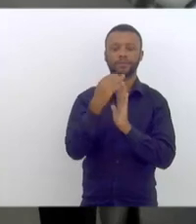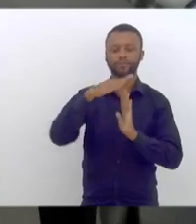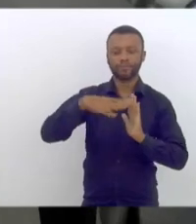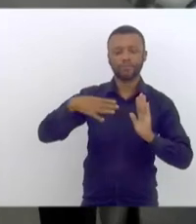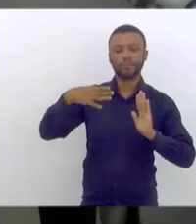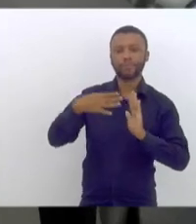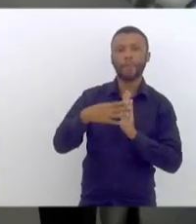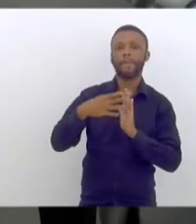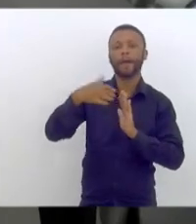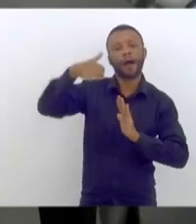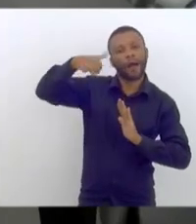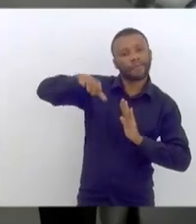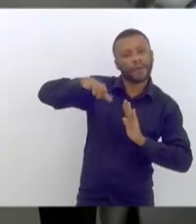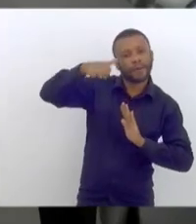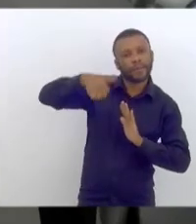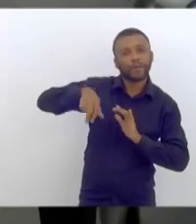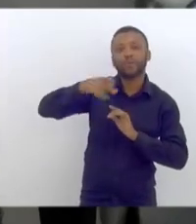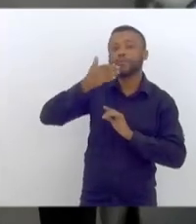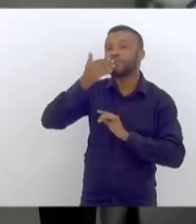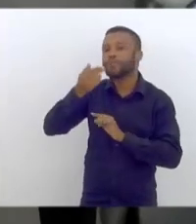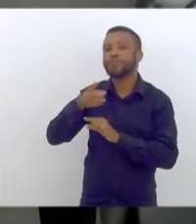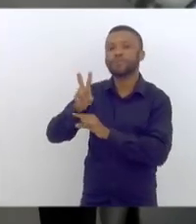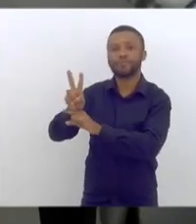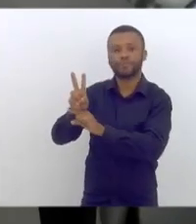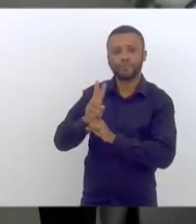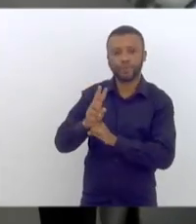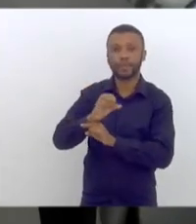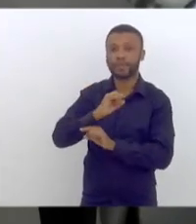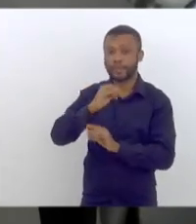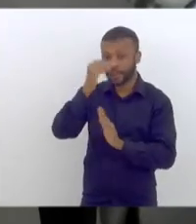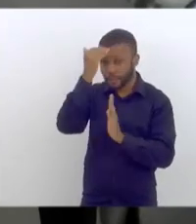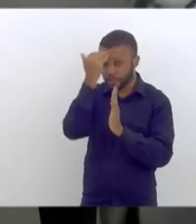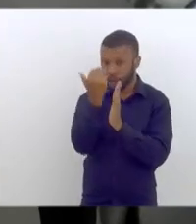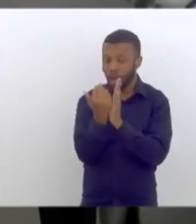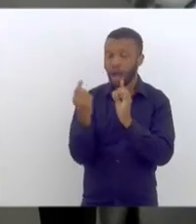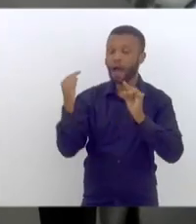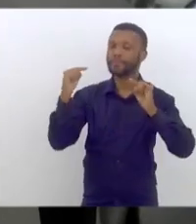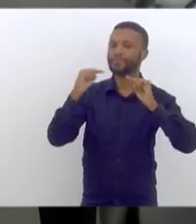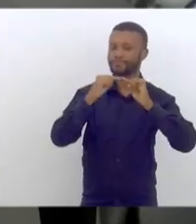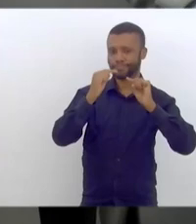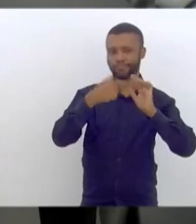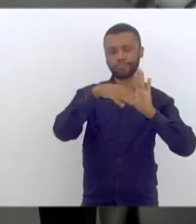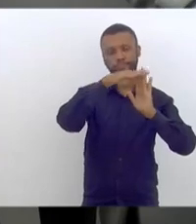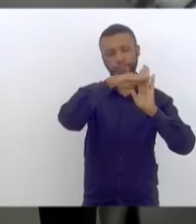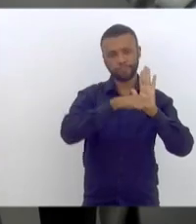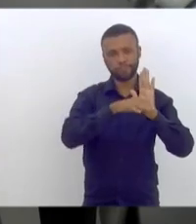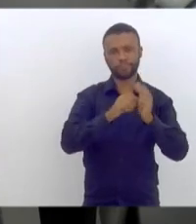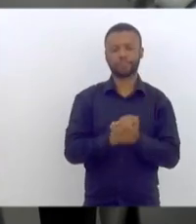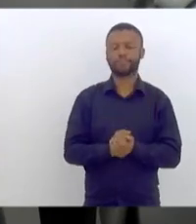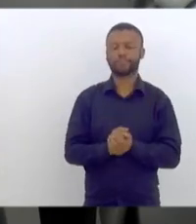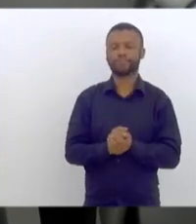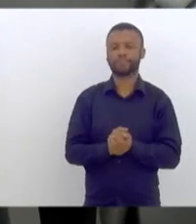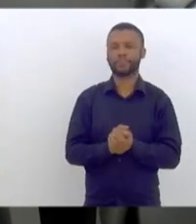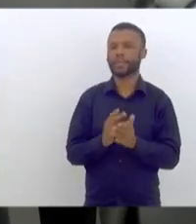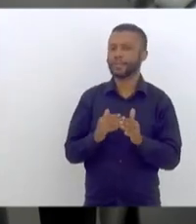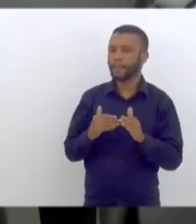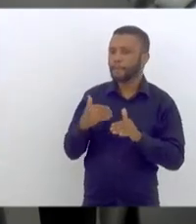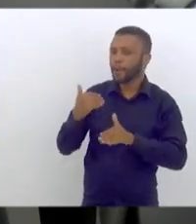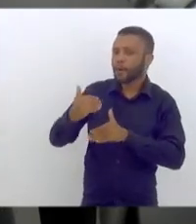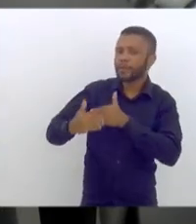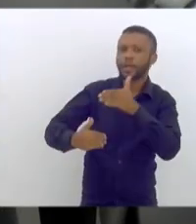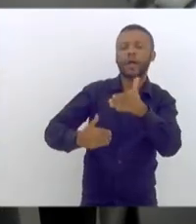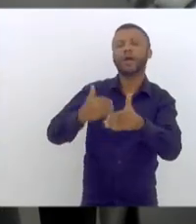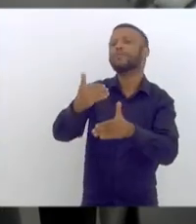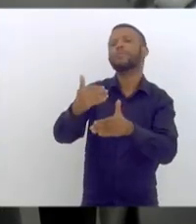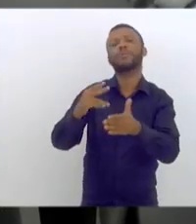avaliação do pleiton se ele tem os critérios necessários para obter um financiamento esse playto ele Acontece ao longo